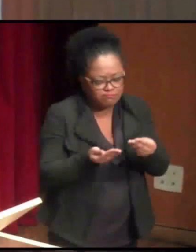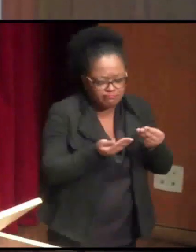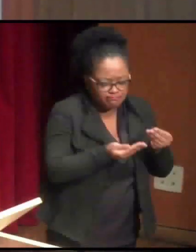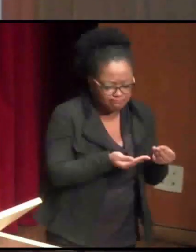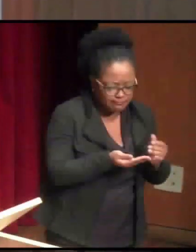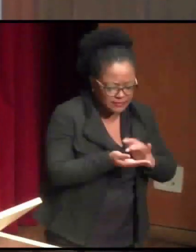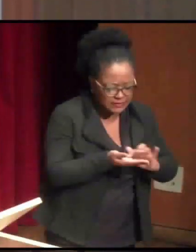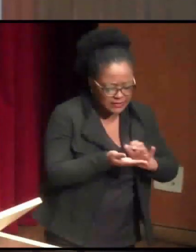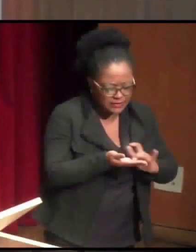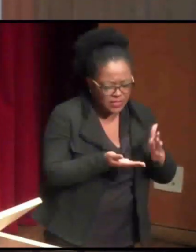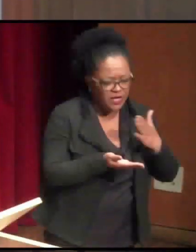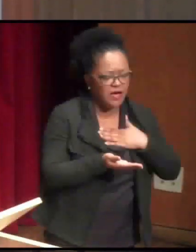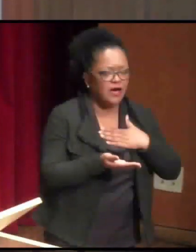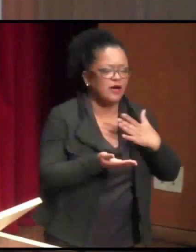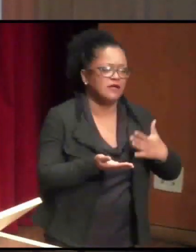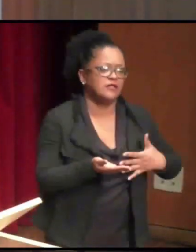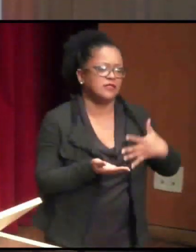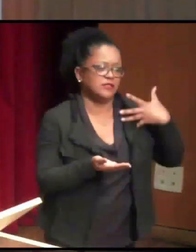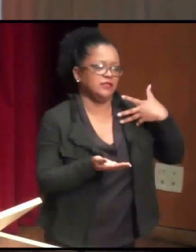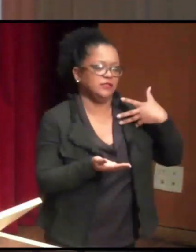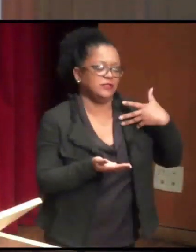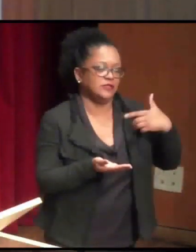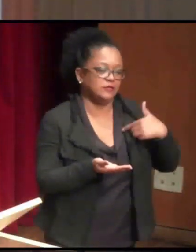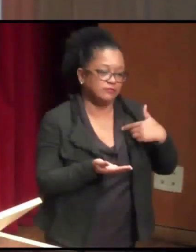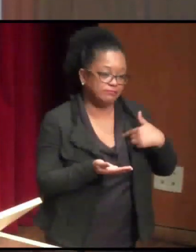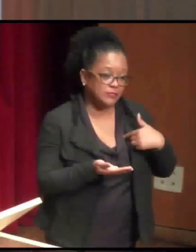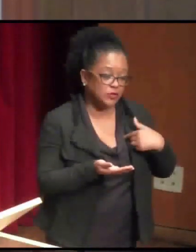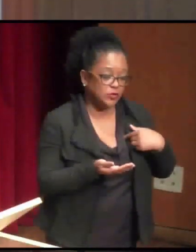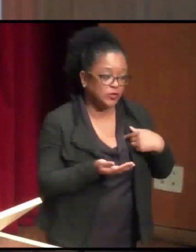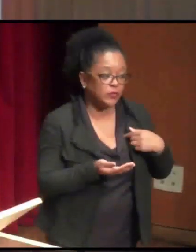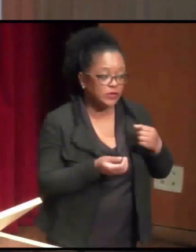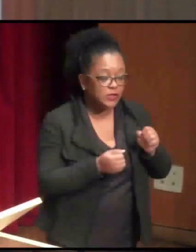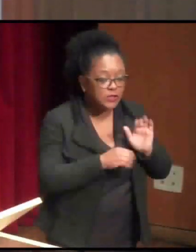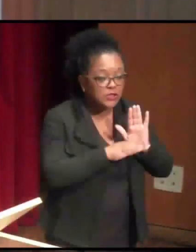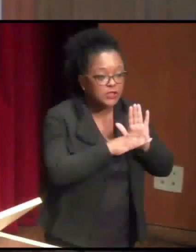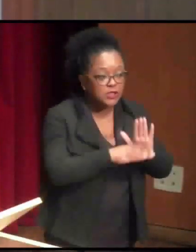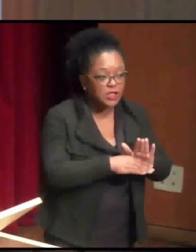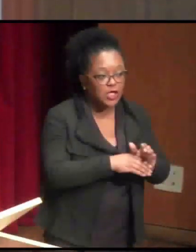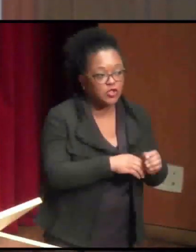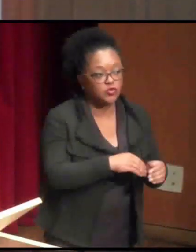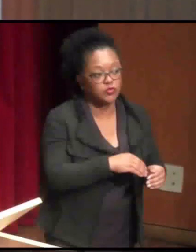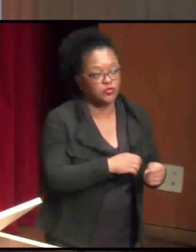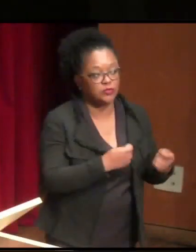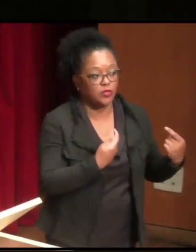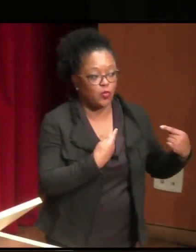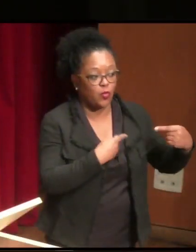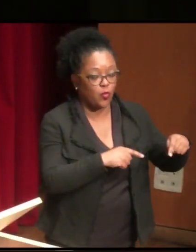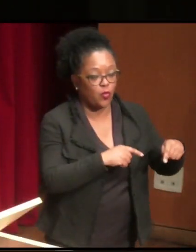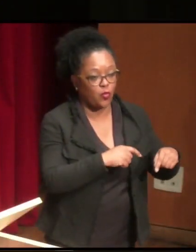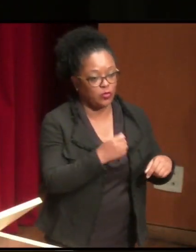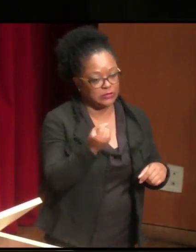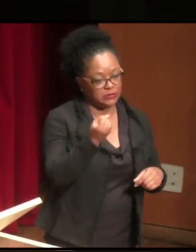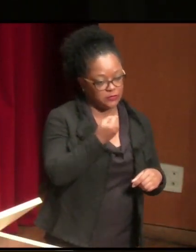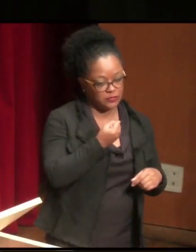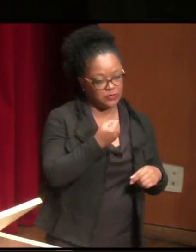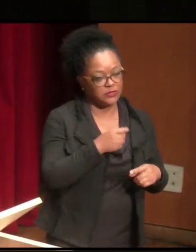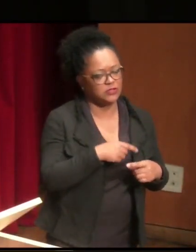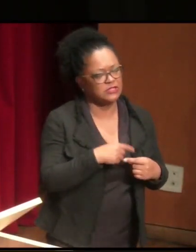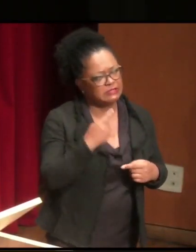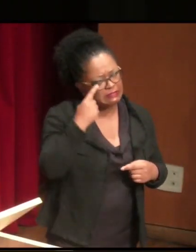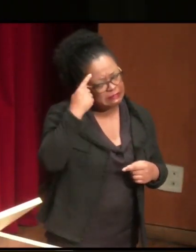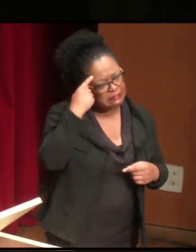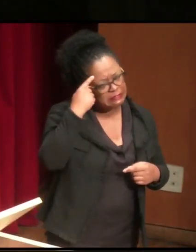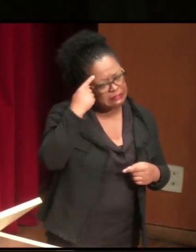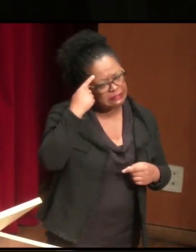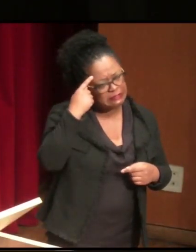E o devocional Ânimo, que é contra o suicídio, e ela disse assim, pastor, eu tenho um pesadelo na minha cela. E você deve estar se